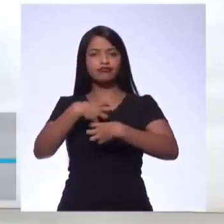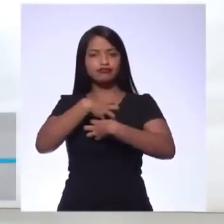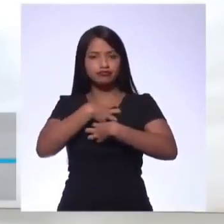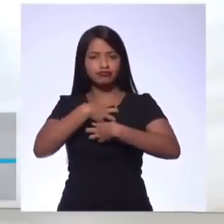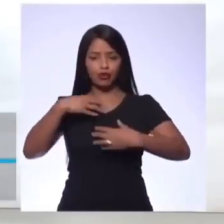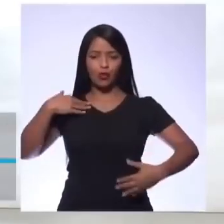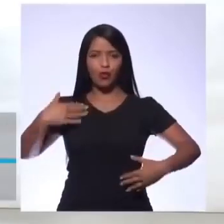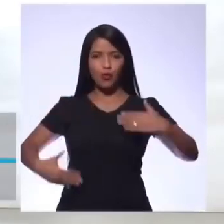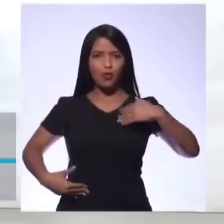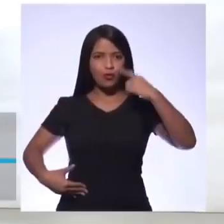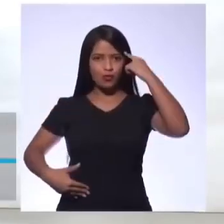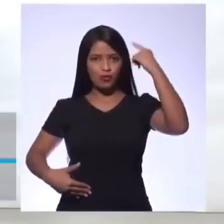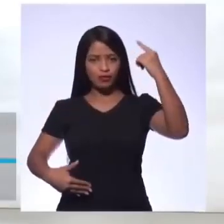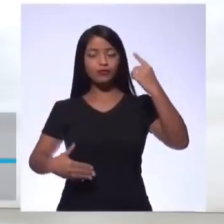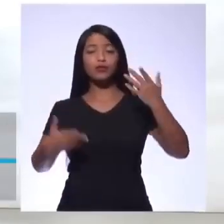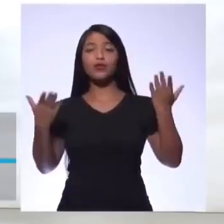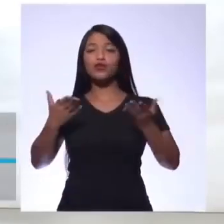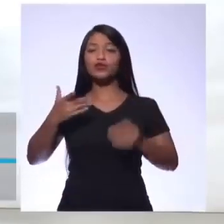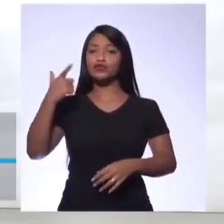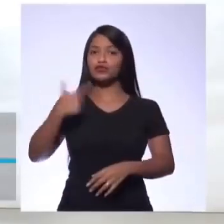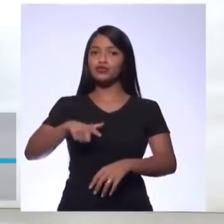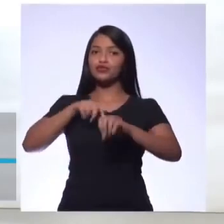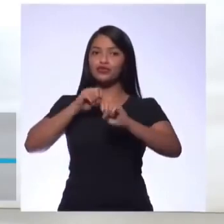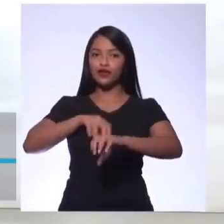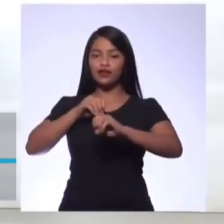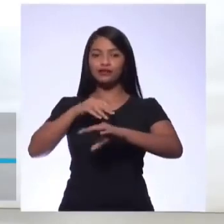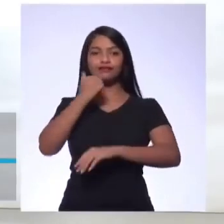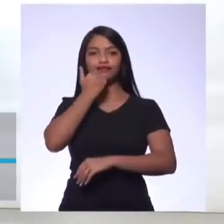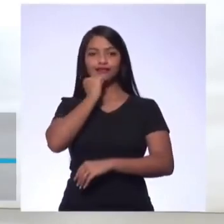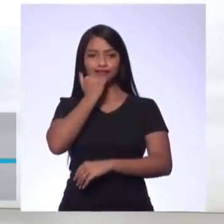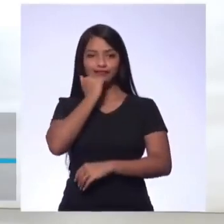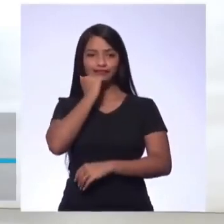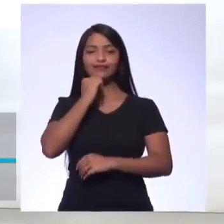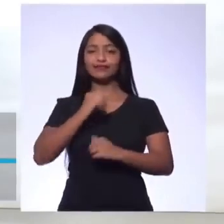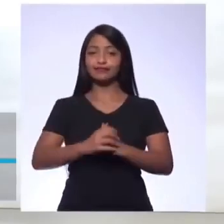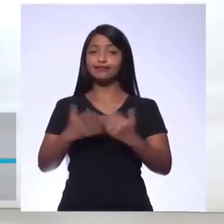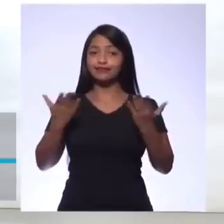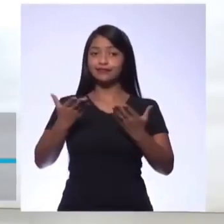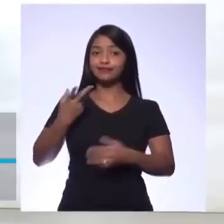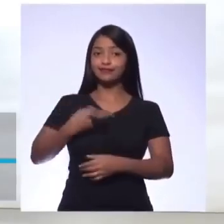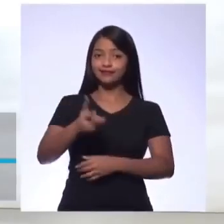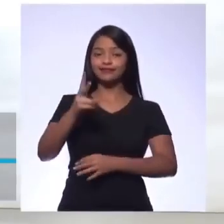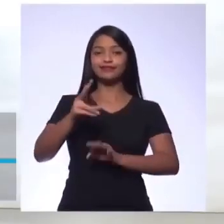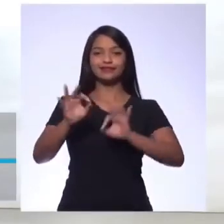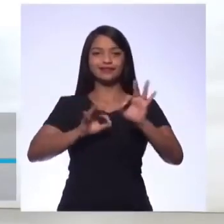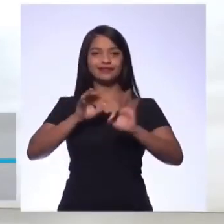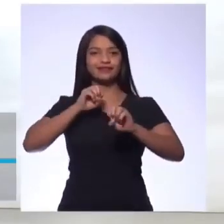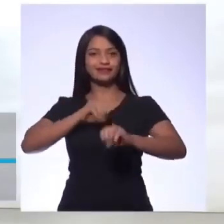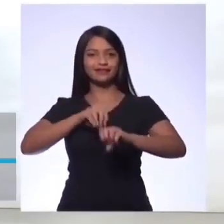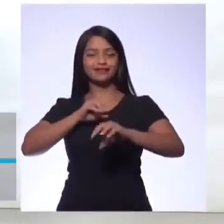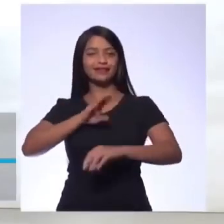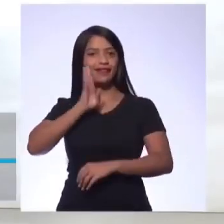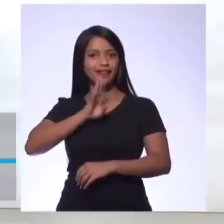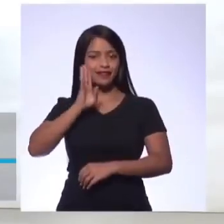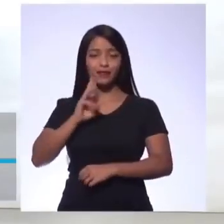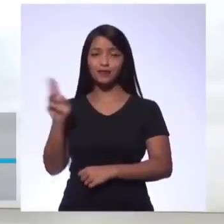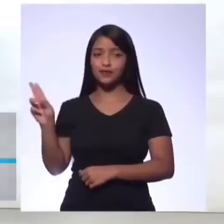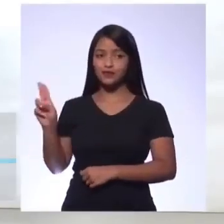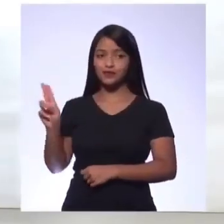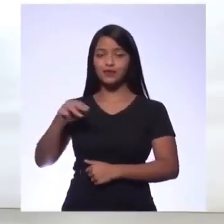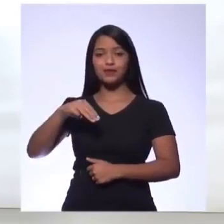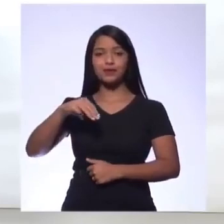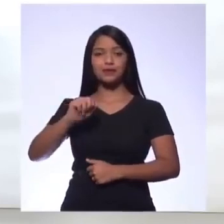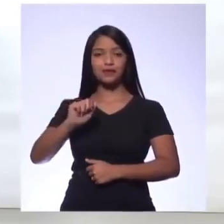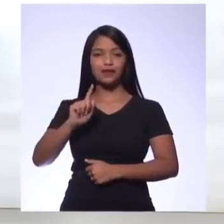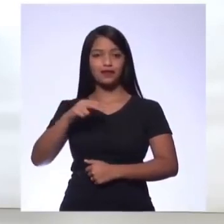é, está começando mais uma aula de ciências aí para a gente dar continuidade com um projeto de aula bem legal. Eu sou o professor Magno, quero dar